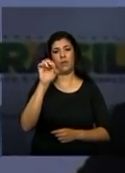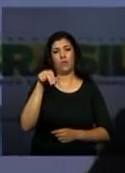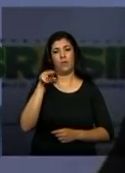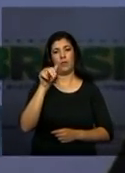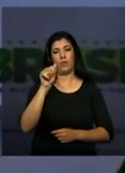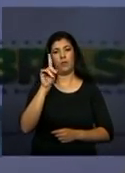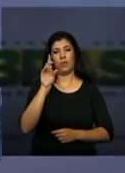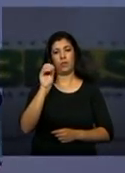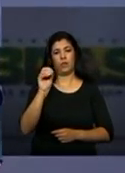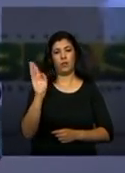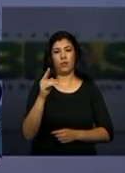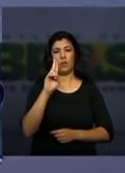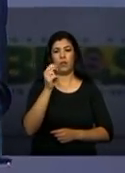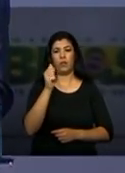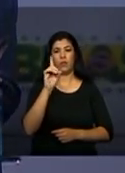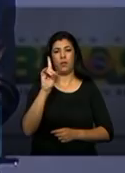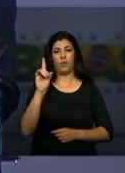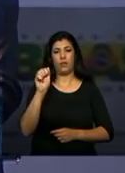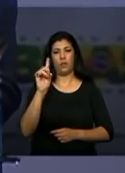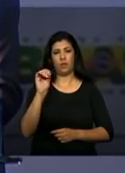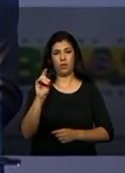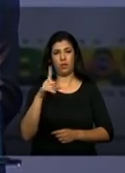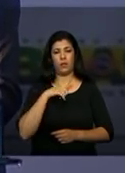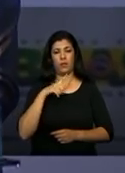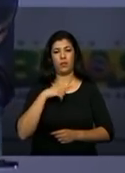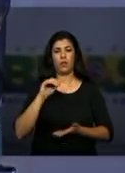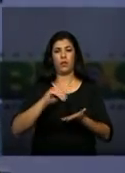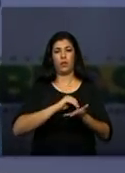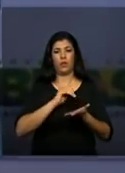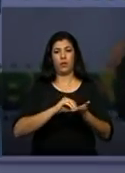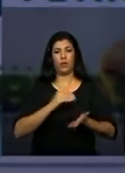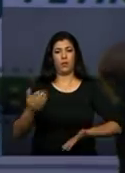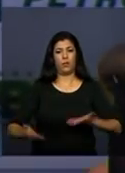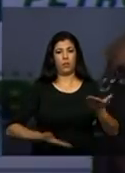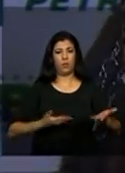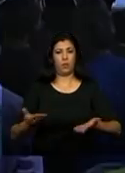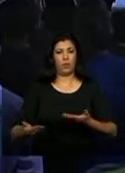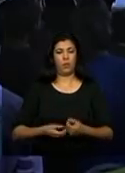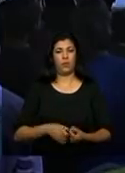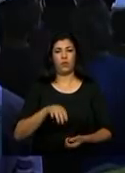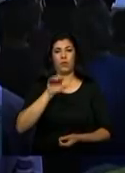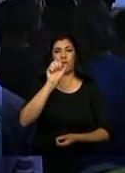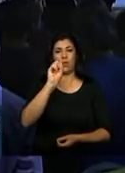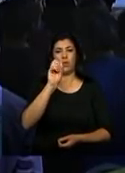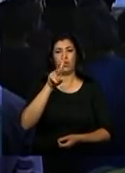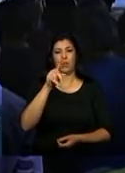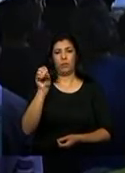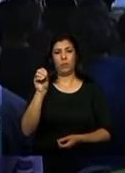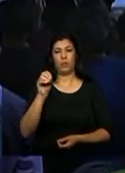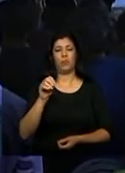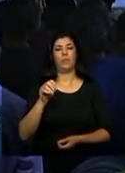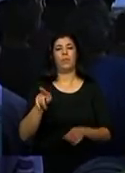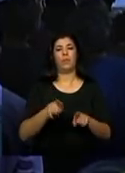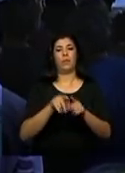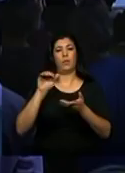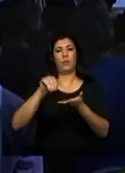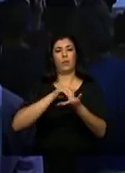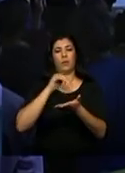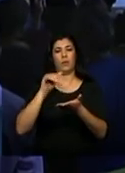o secretário municipal de serviço, Simão Pedro Chiovetti, e o secretário